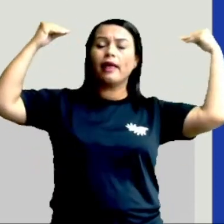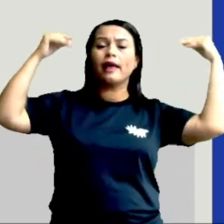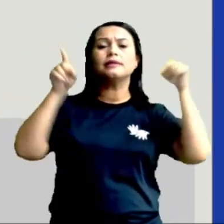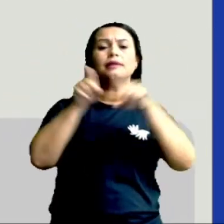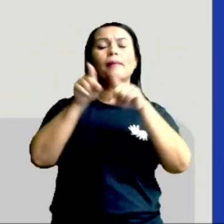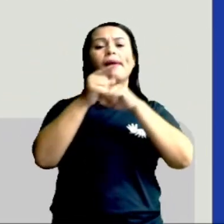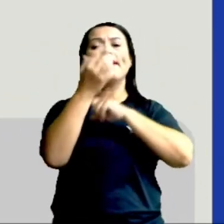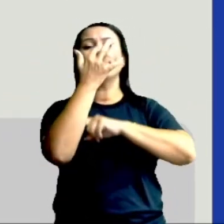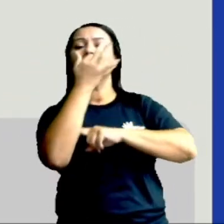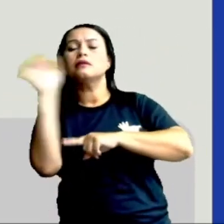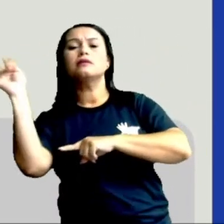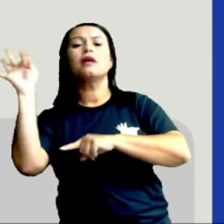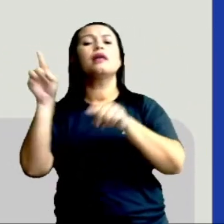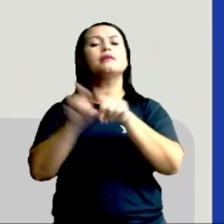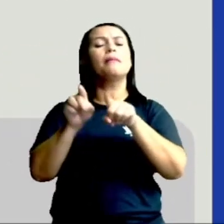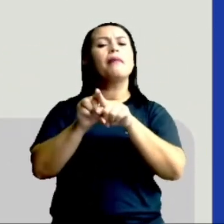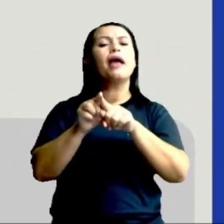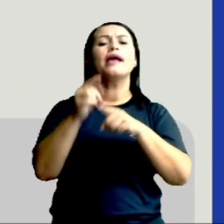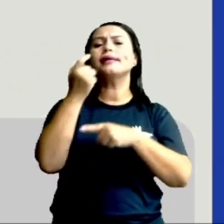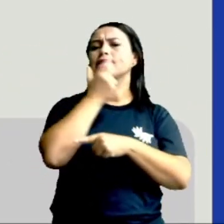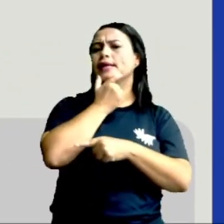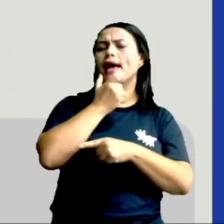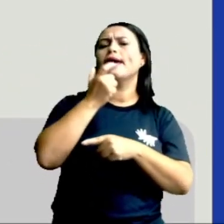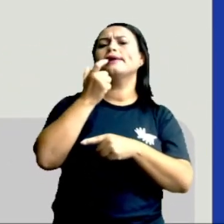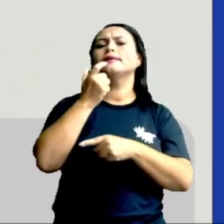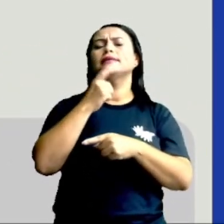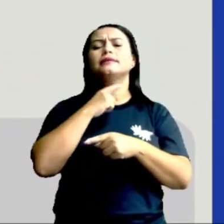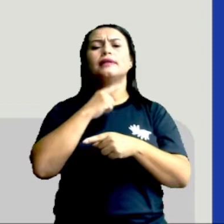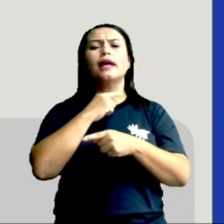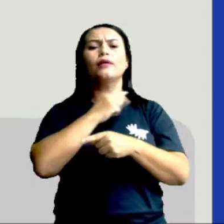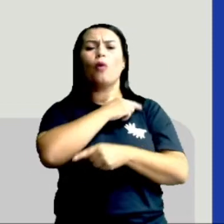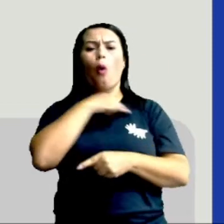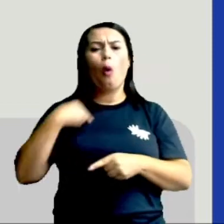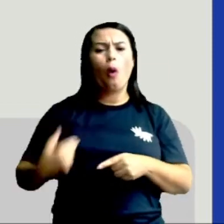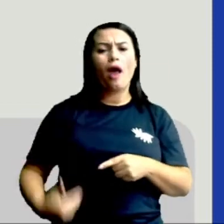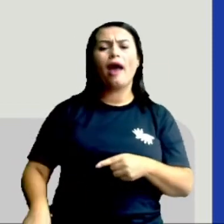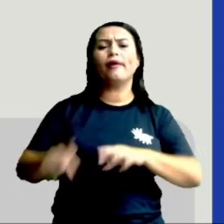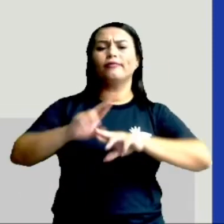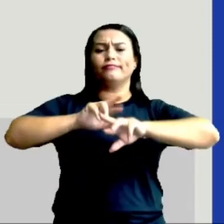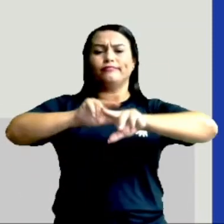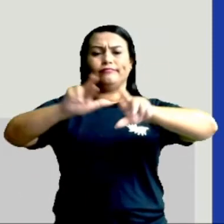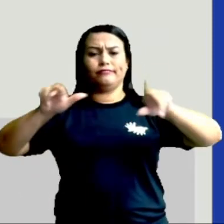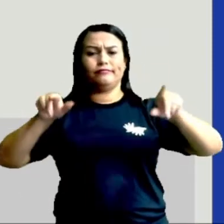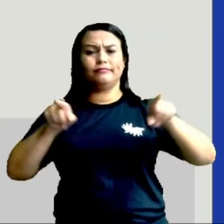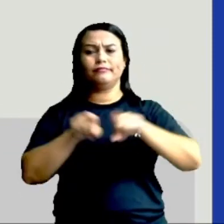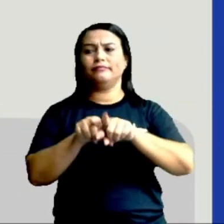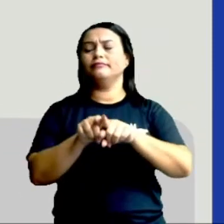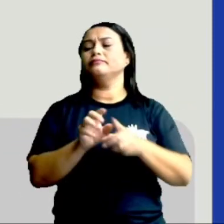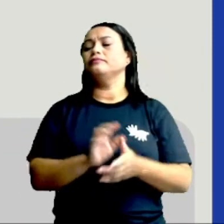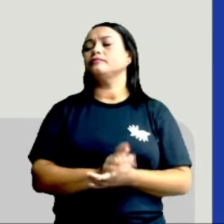franceses, norte-americanos, ingleses, coreanos, bolivianos e nigerianos.